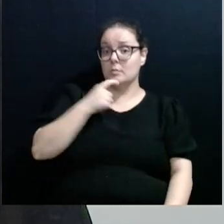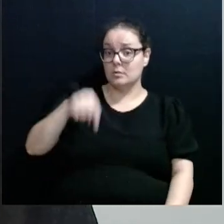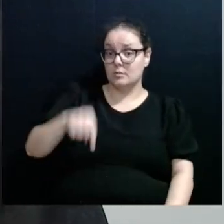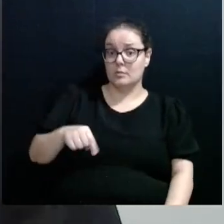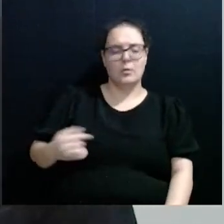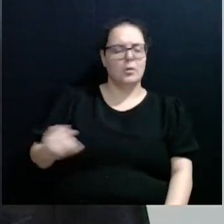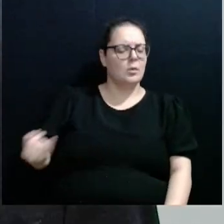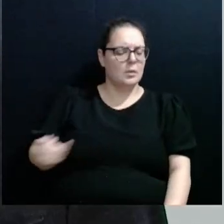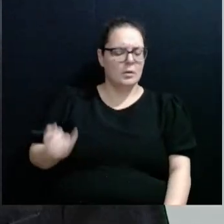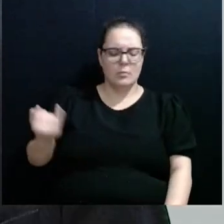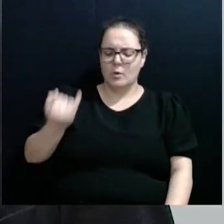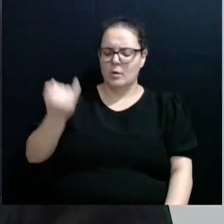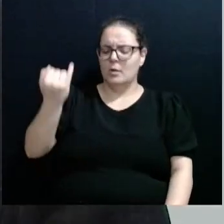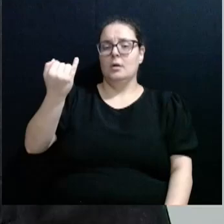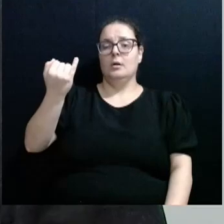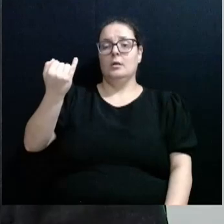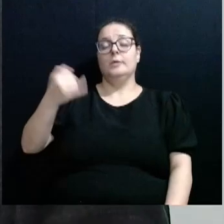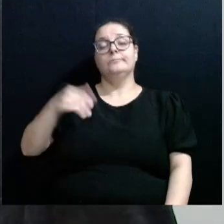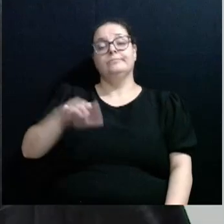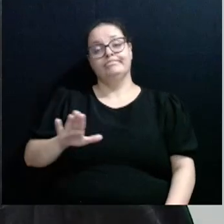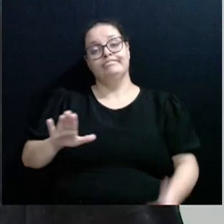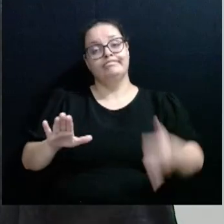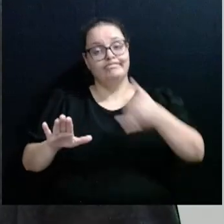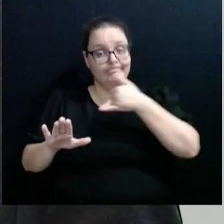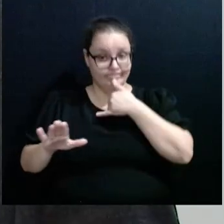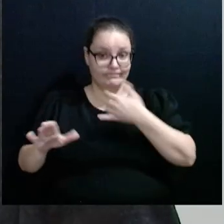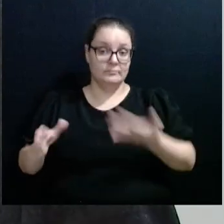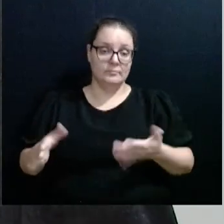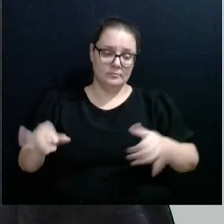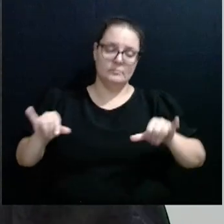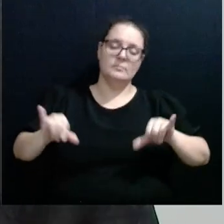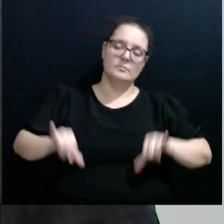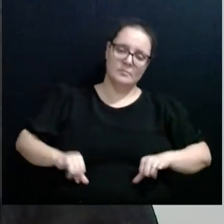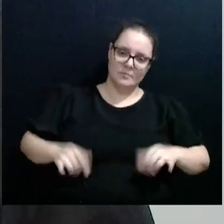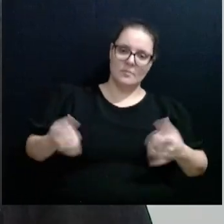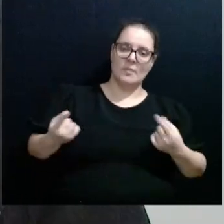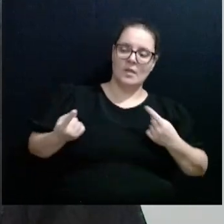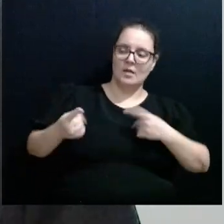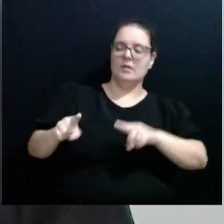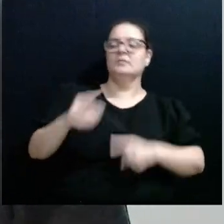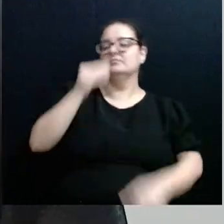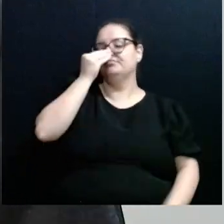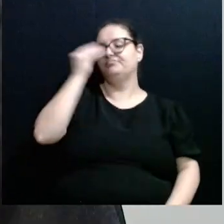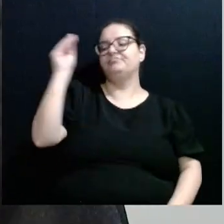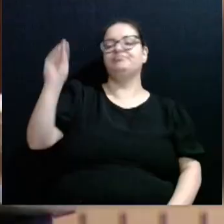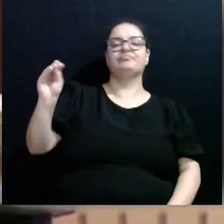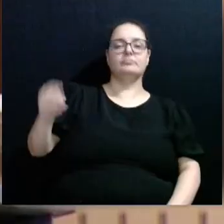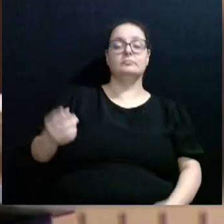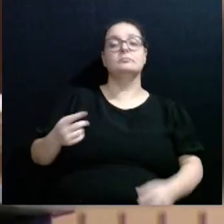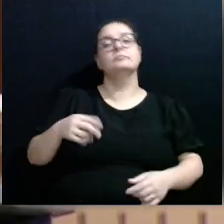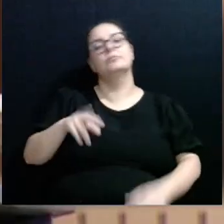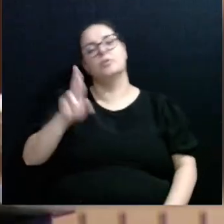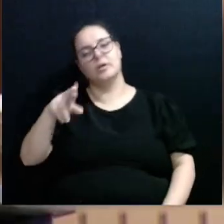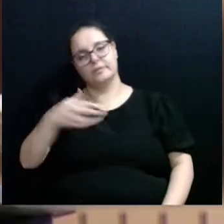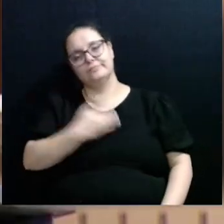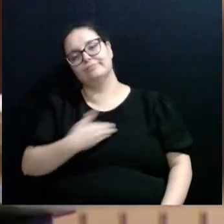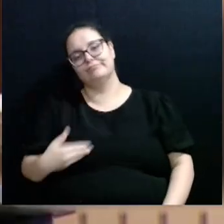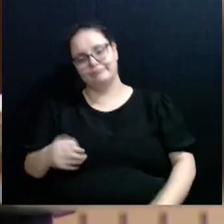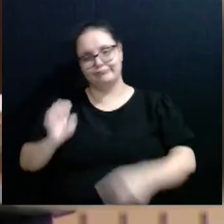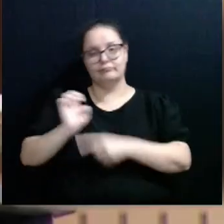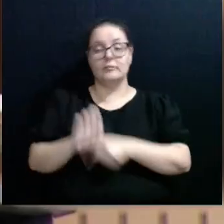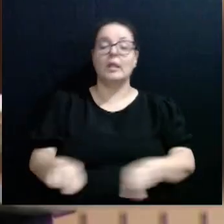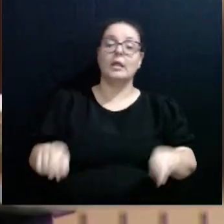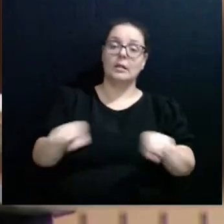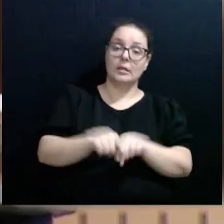importantes, mas infelizmente eles têm sofrido com um certo descaso por parte do governo do Estado. Além disso, o